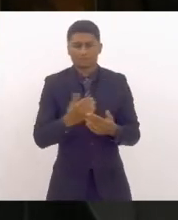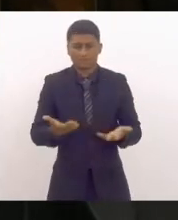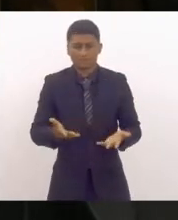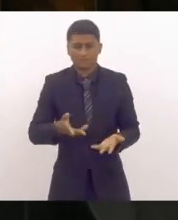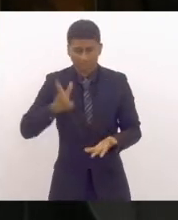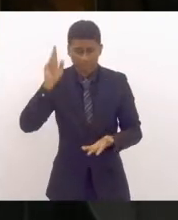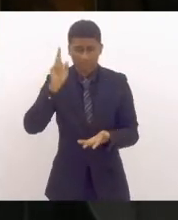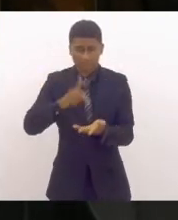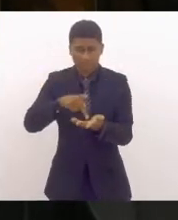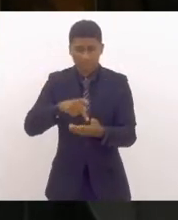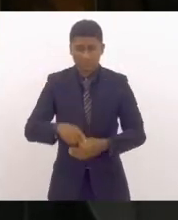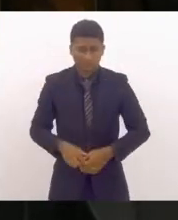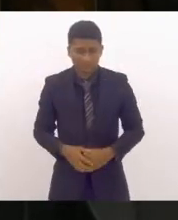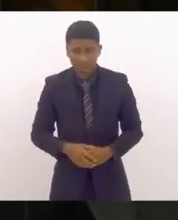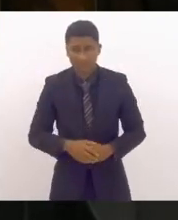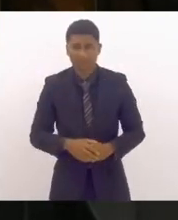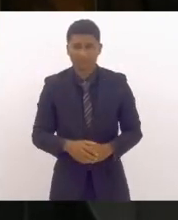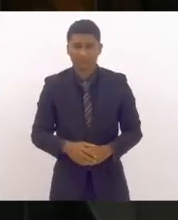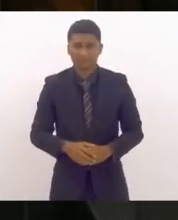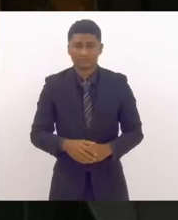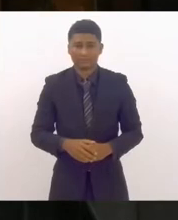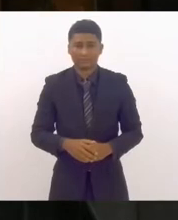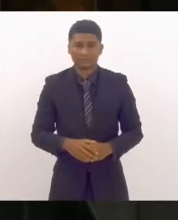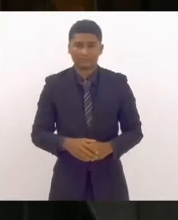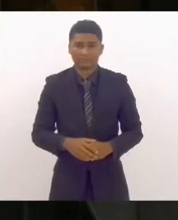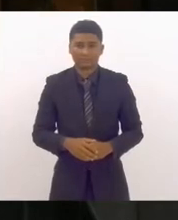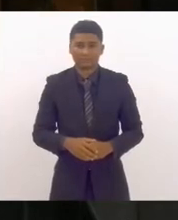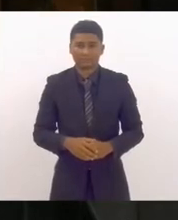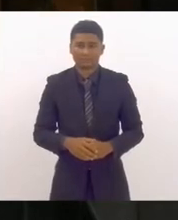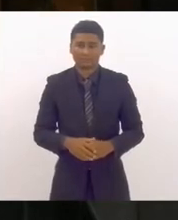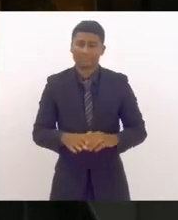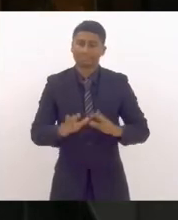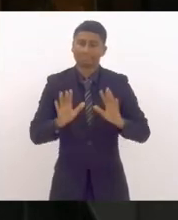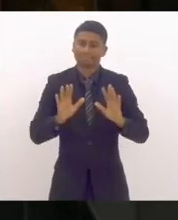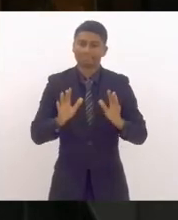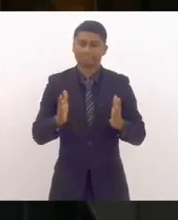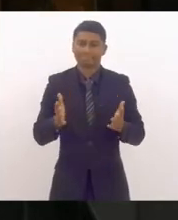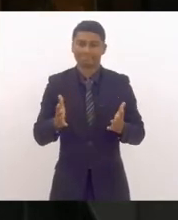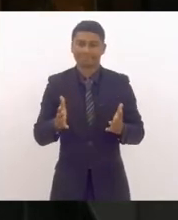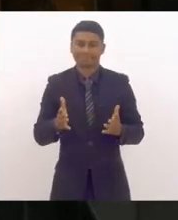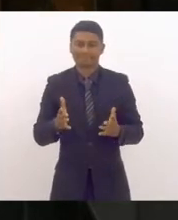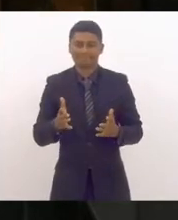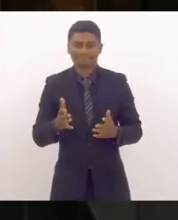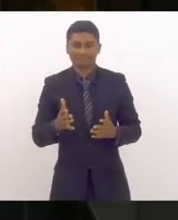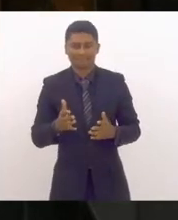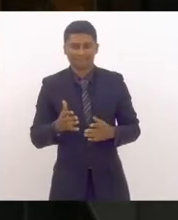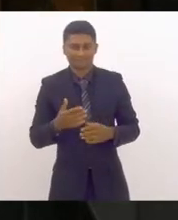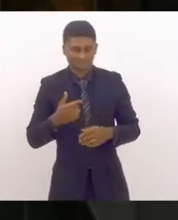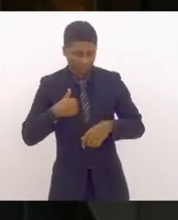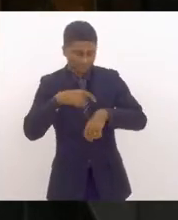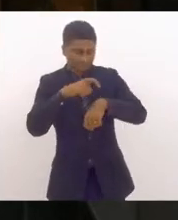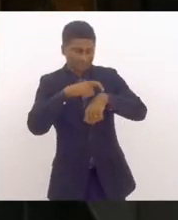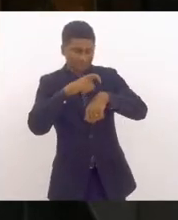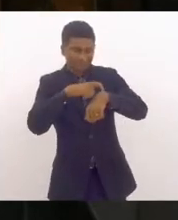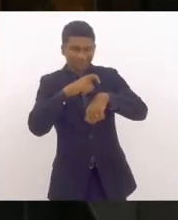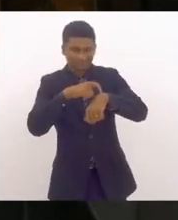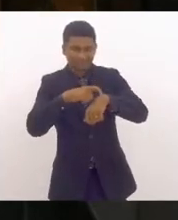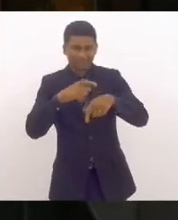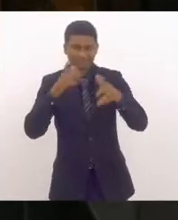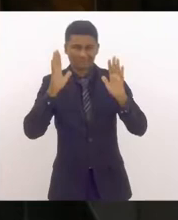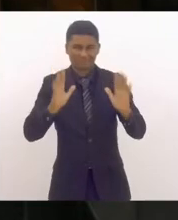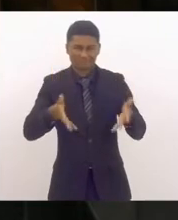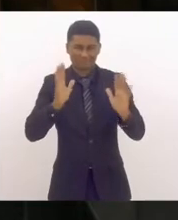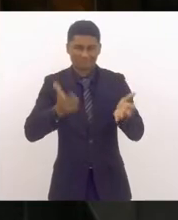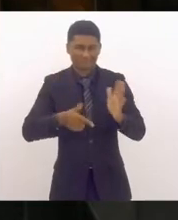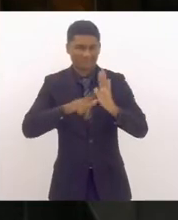Dura realidade mas seu presidente antes que vossa excelência me chama atenção porque eu já passei